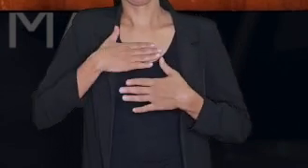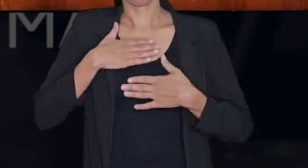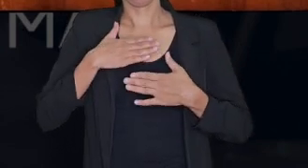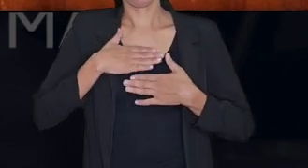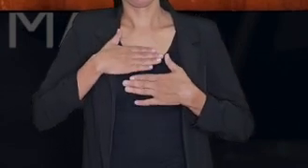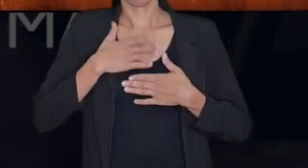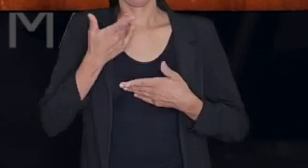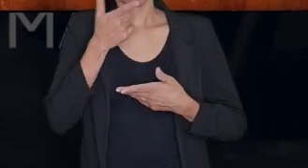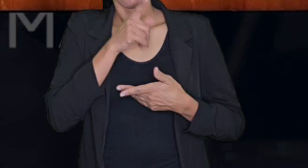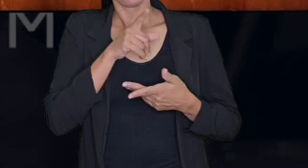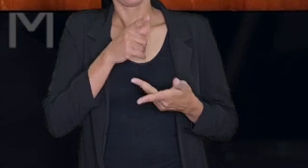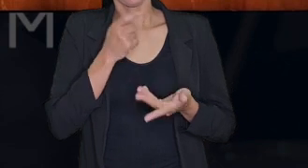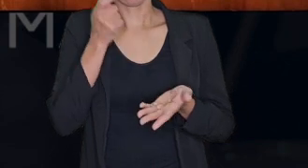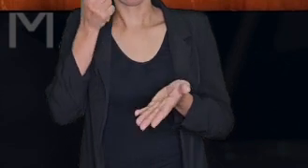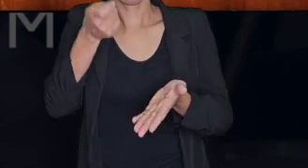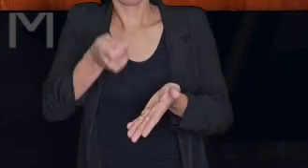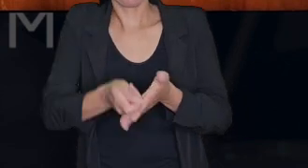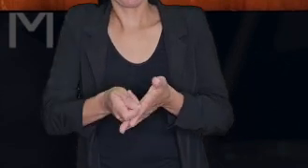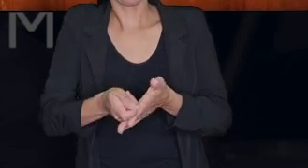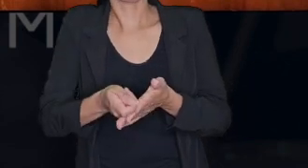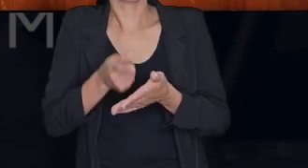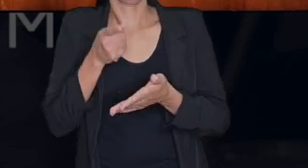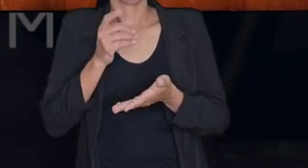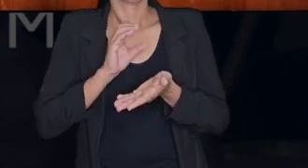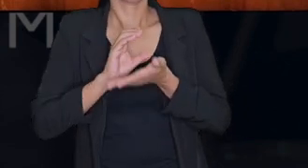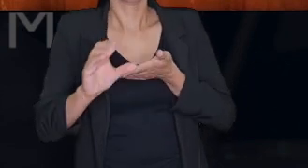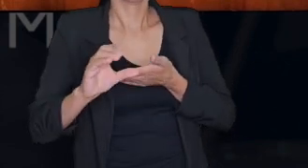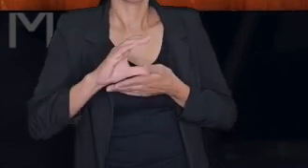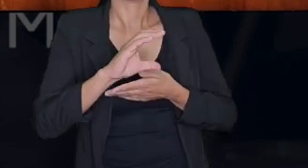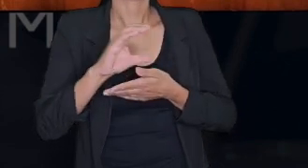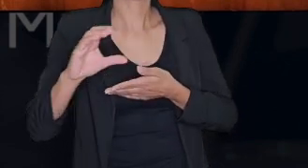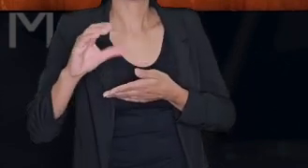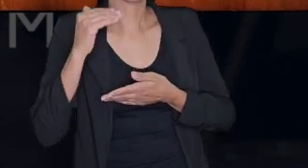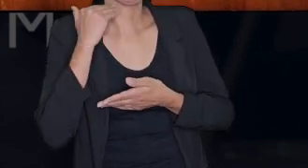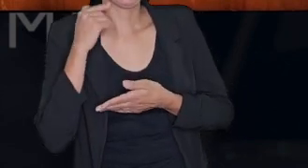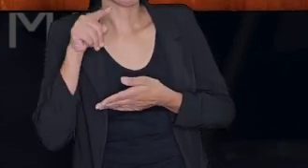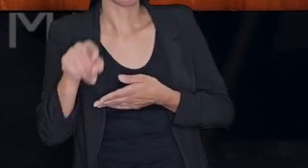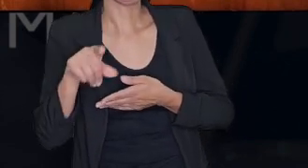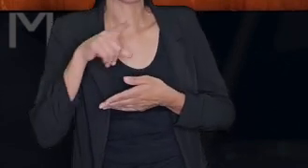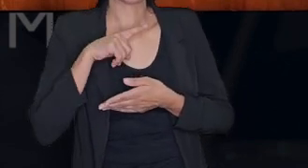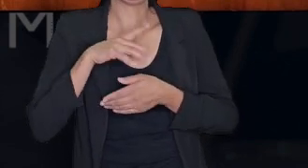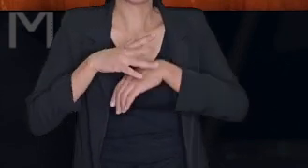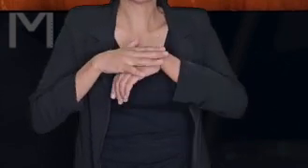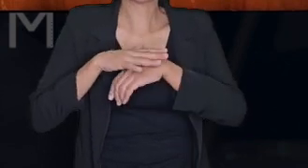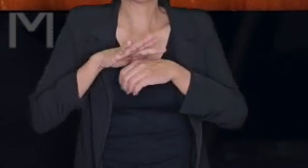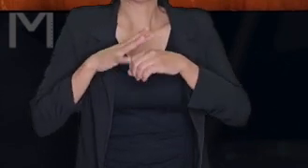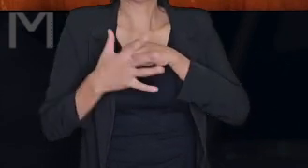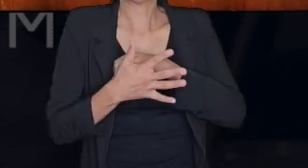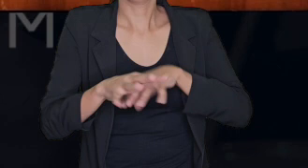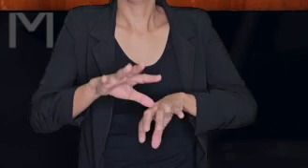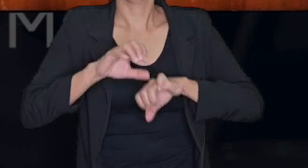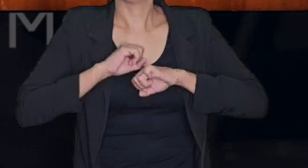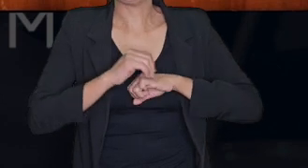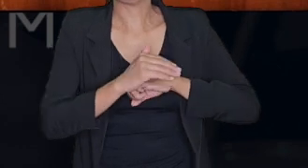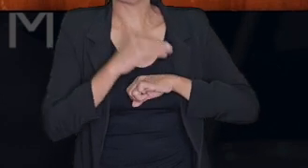que iria vender um imóvel para mim. Eu passei a grana para a conta do vendedor, só que ele